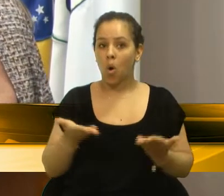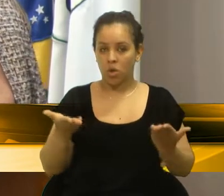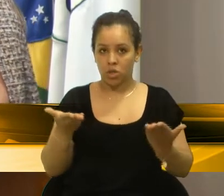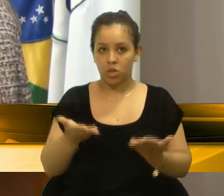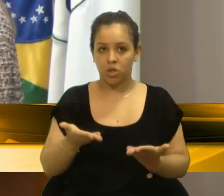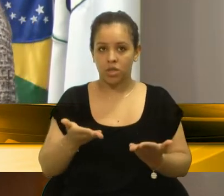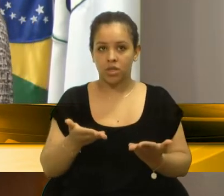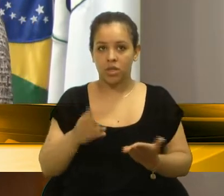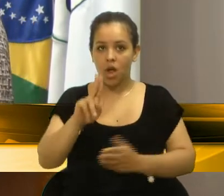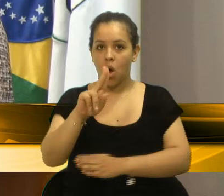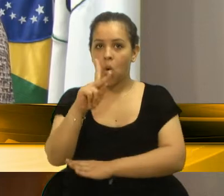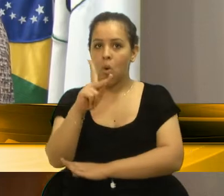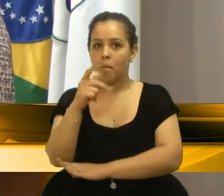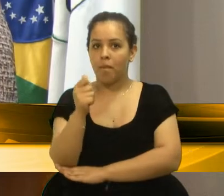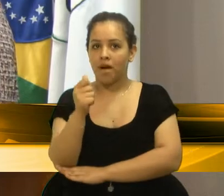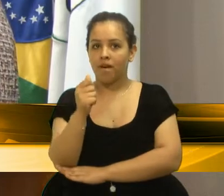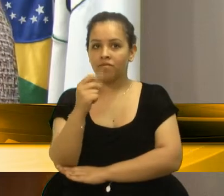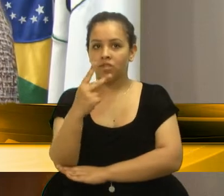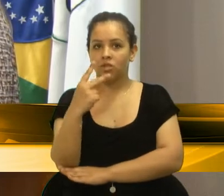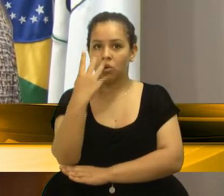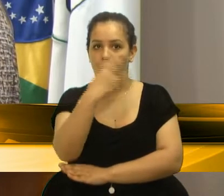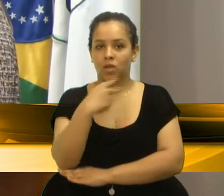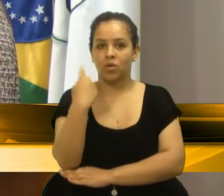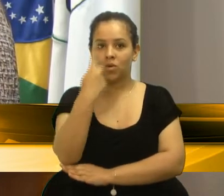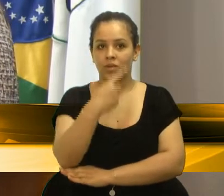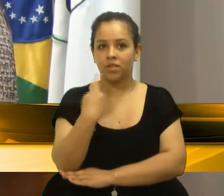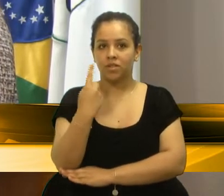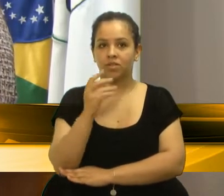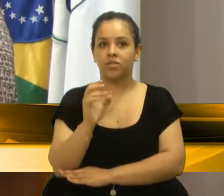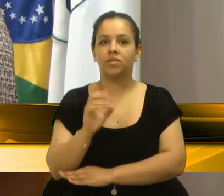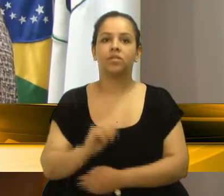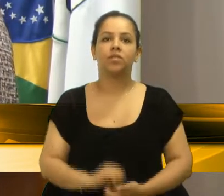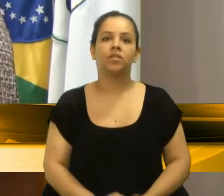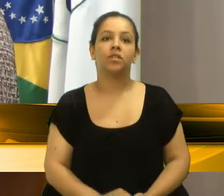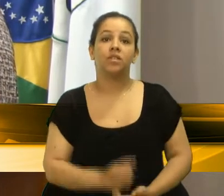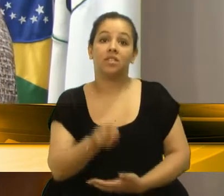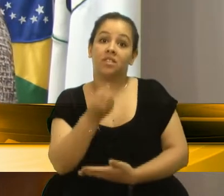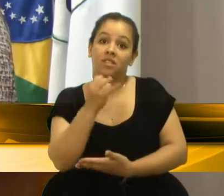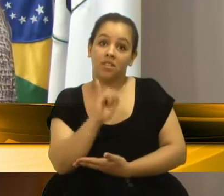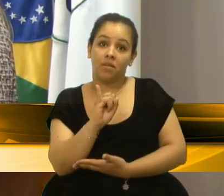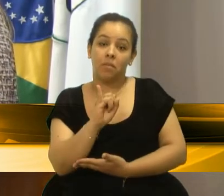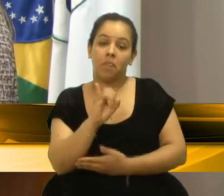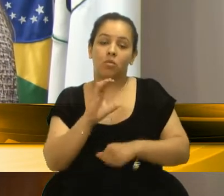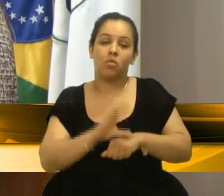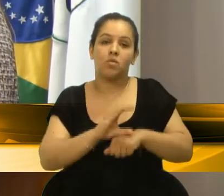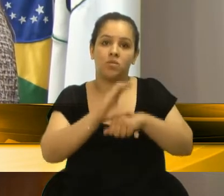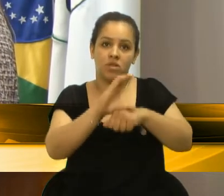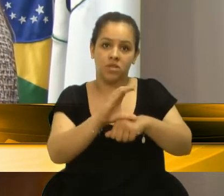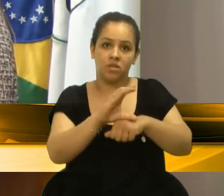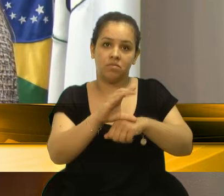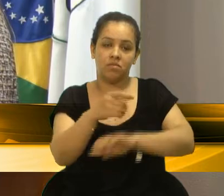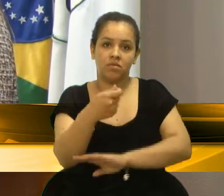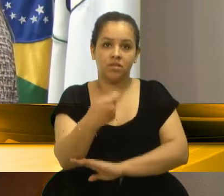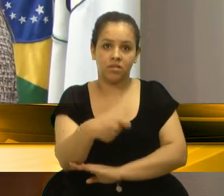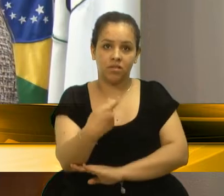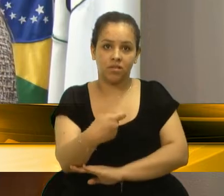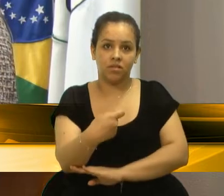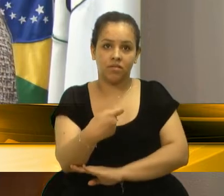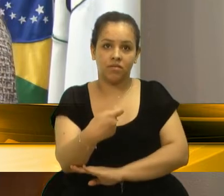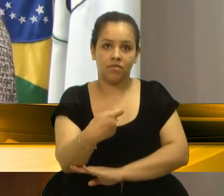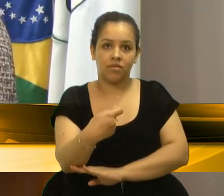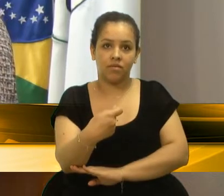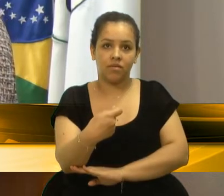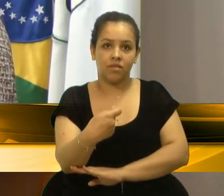UPA 24 horas em pleno funcionamento, se dependesse do Conselho, estaria ainda na forma